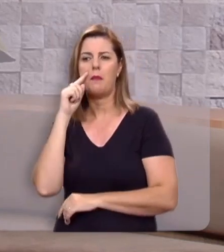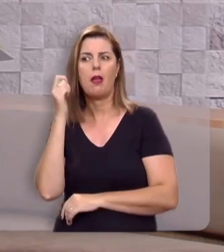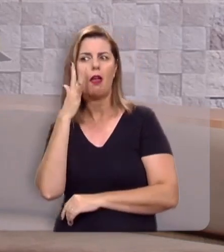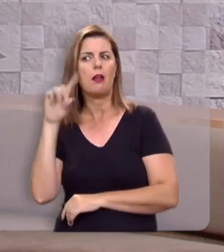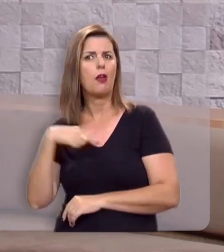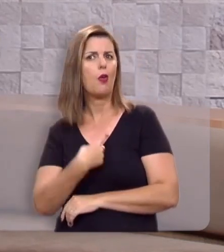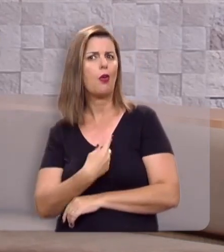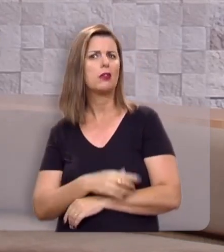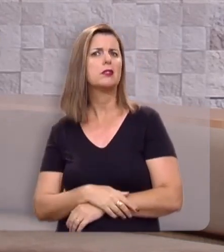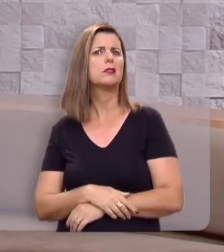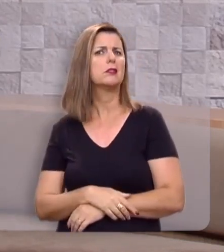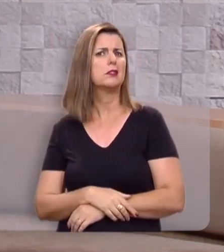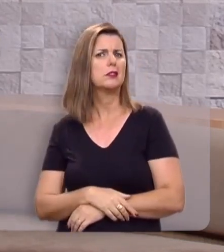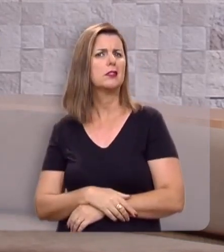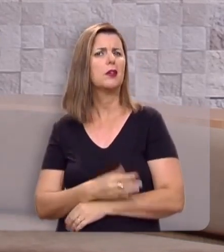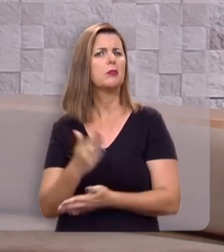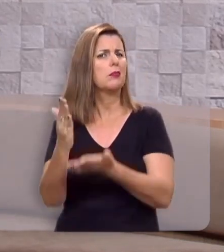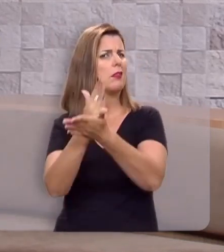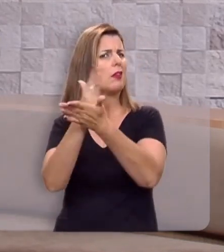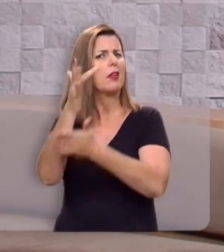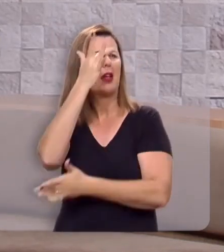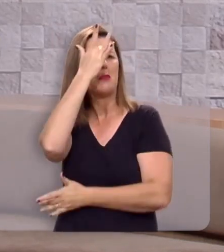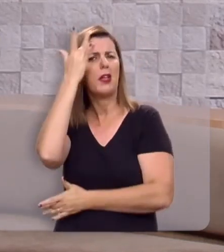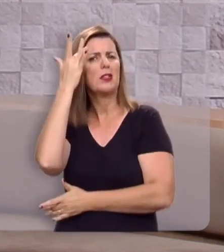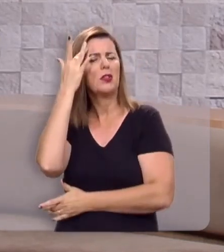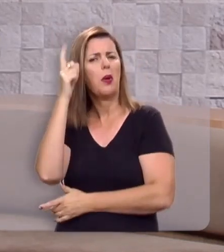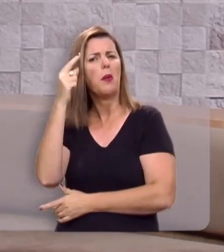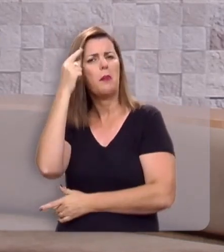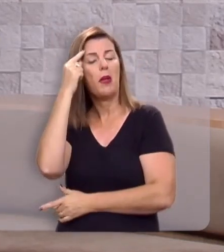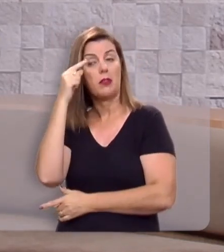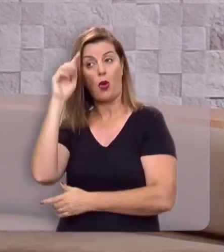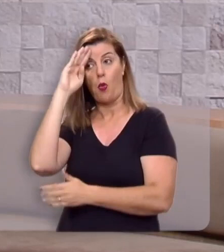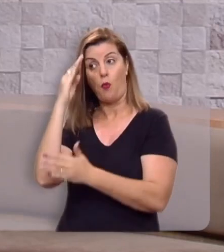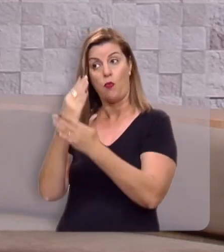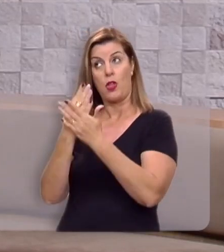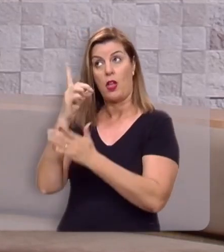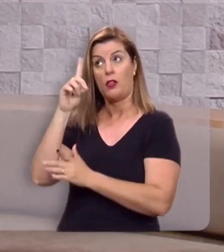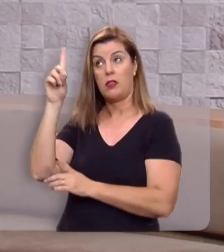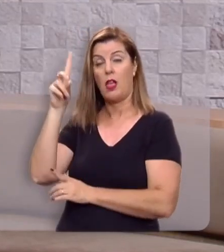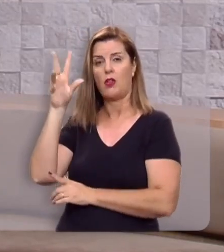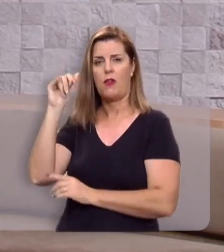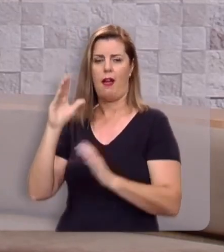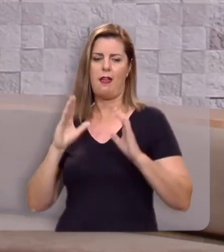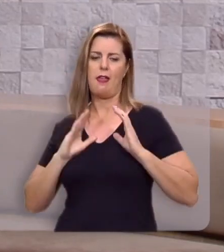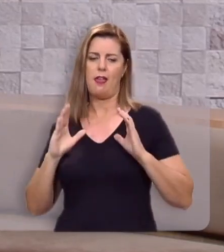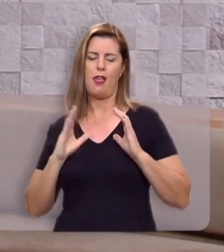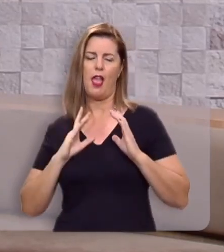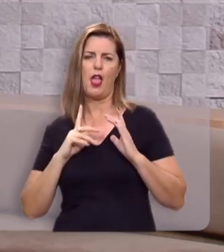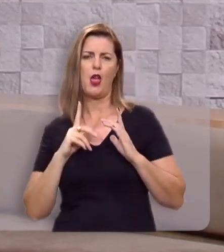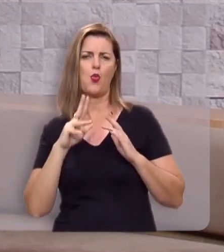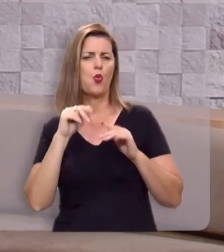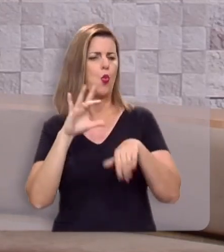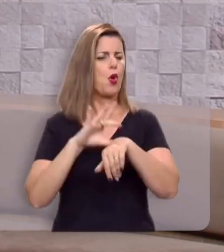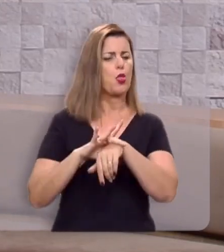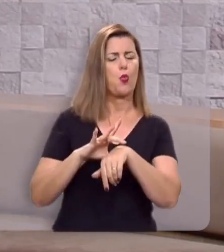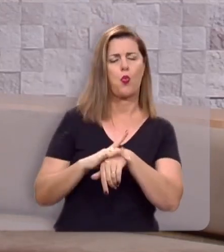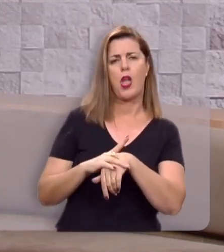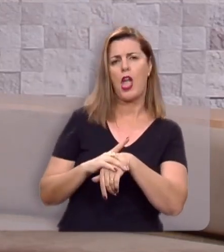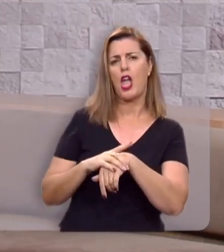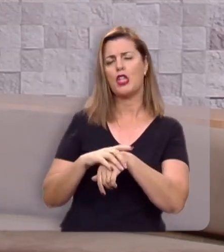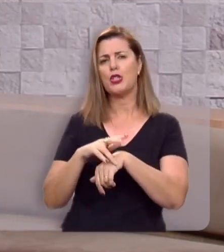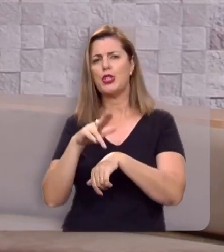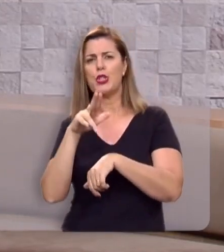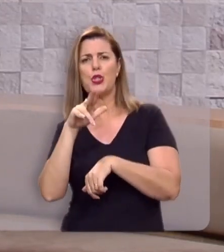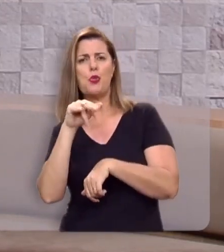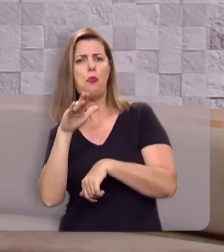alerta para nós, porque tem muita gente que pensa que se você confia em Deus, Você vai ser rico, você nunca vai ficar doente,